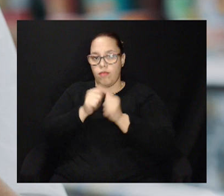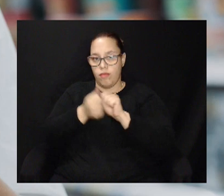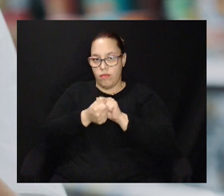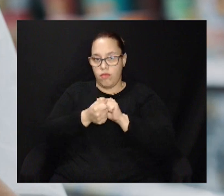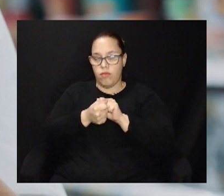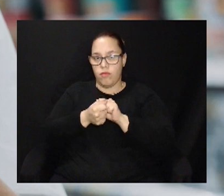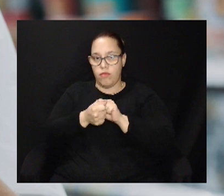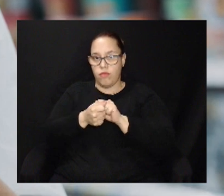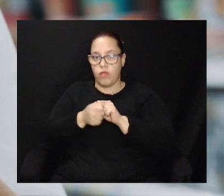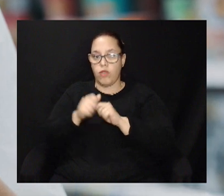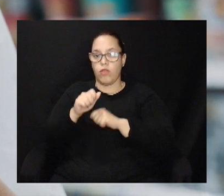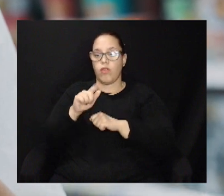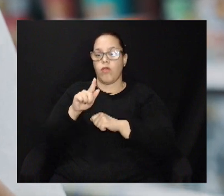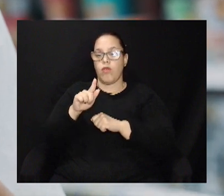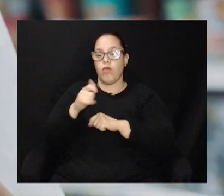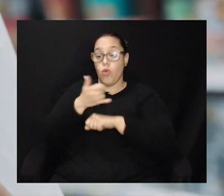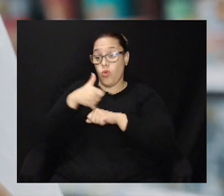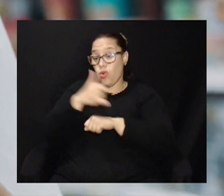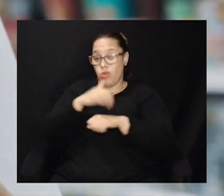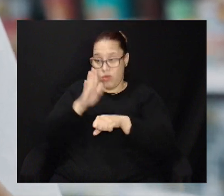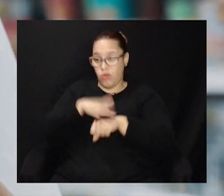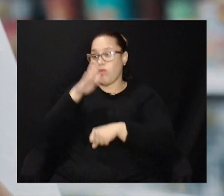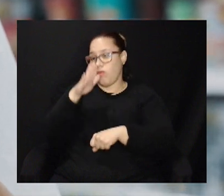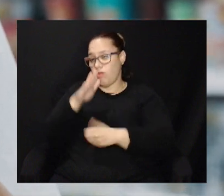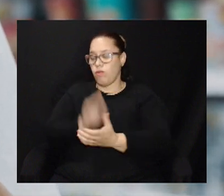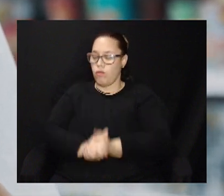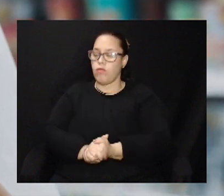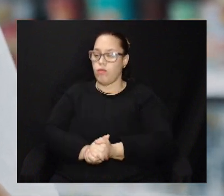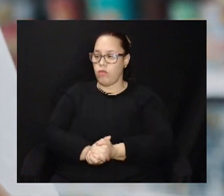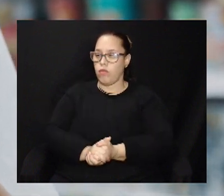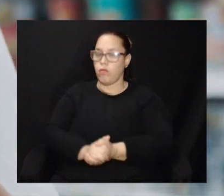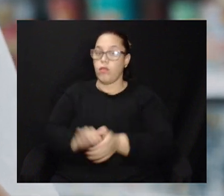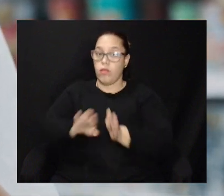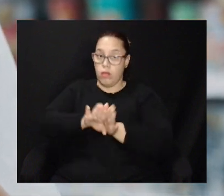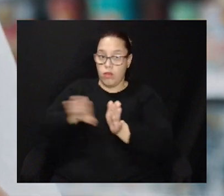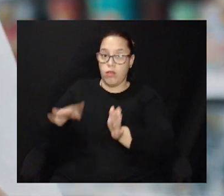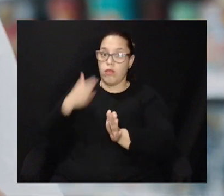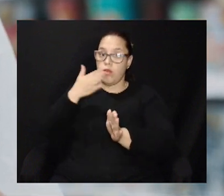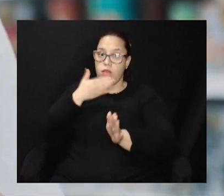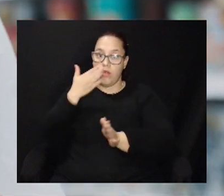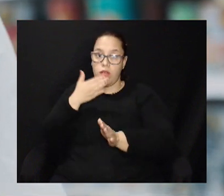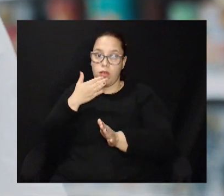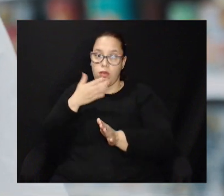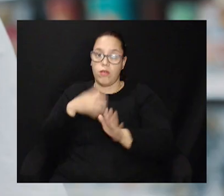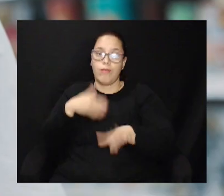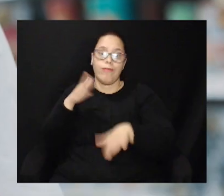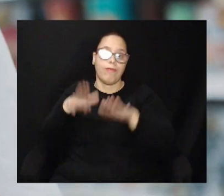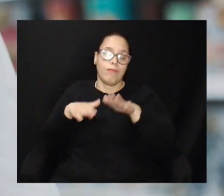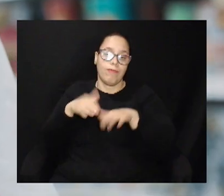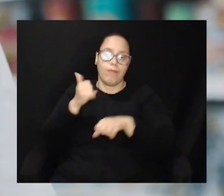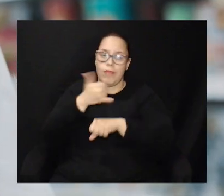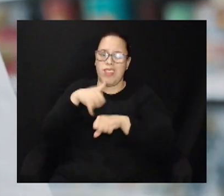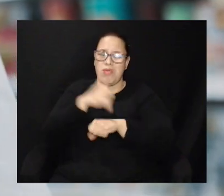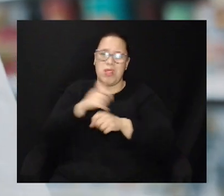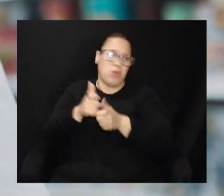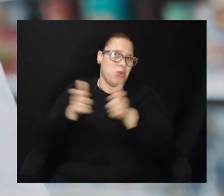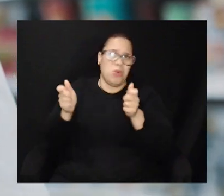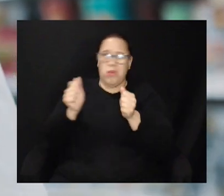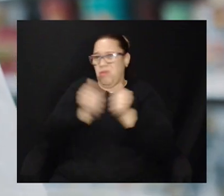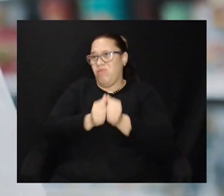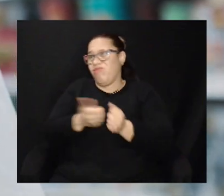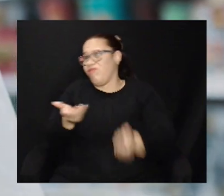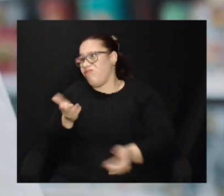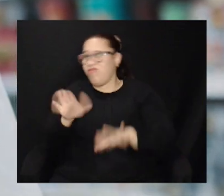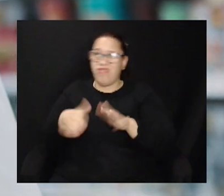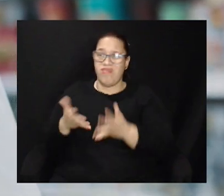por exemplo. Então, no final das contas, a gente está tirando o açúcar, mas a custo de colocar mais gordura saturada. Então, esse é